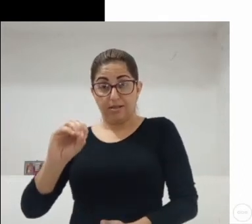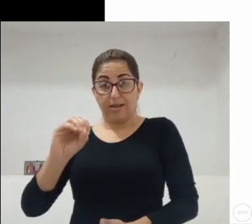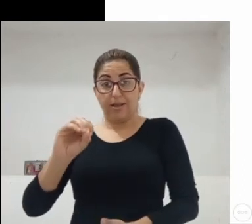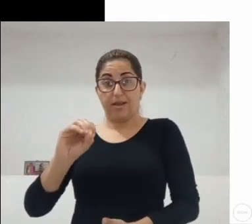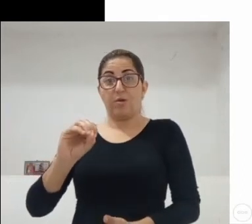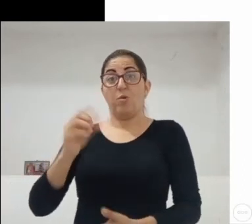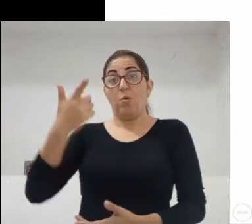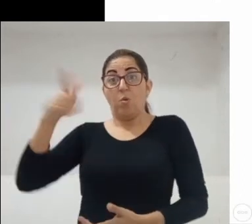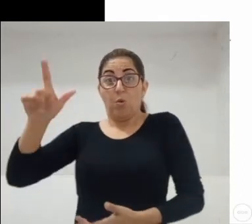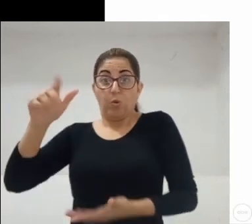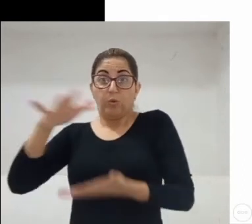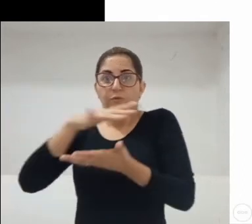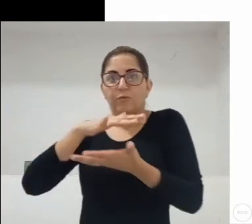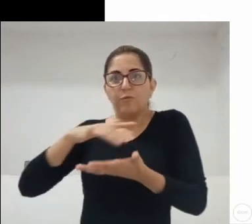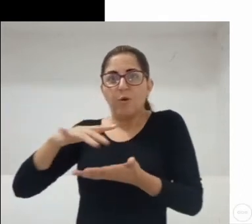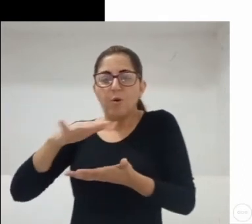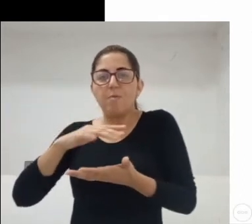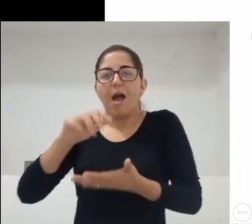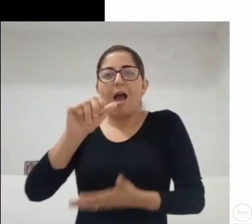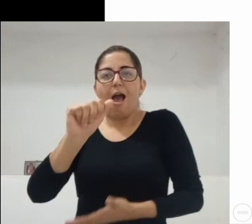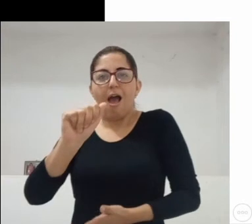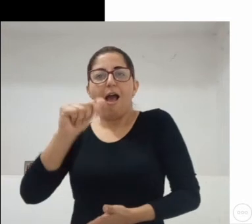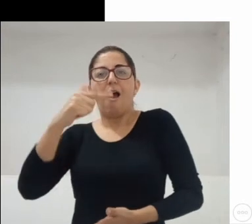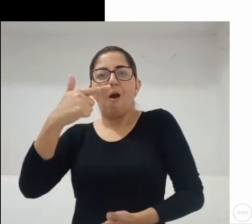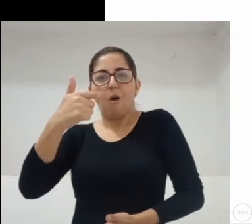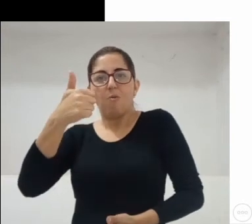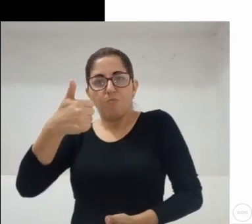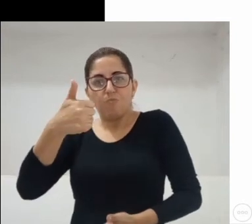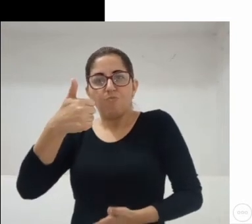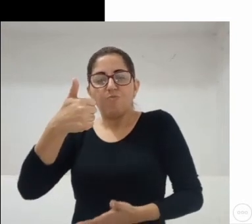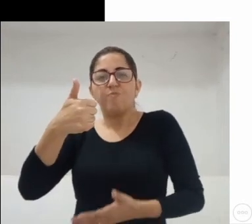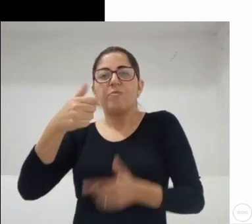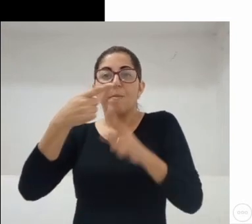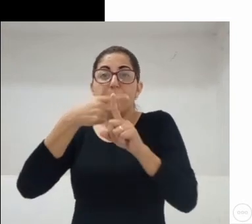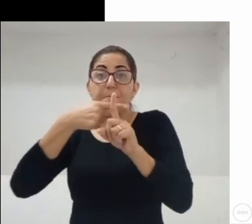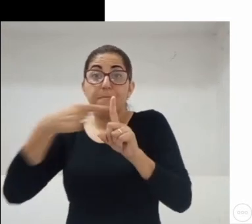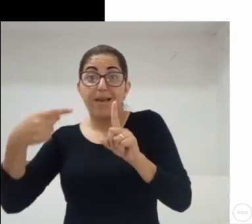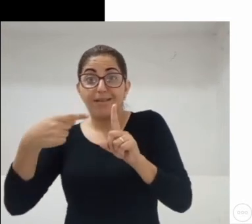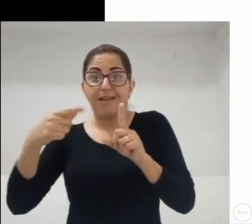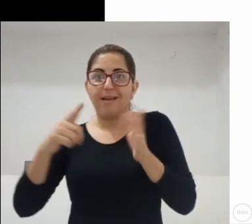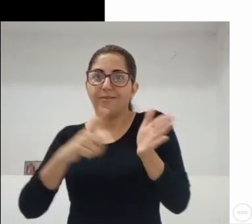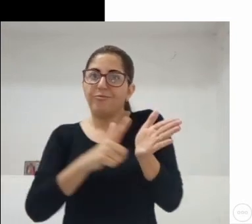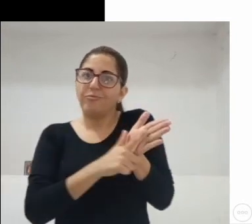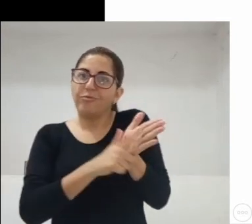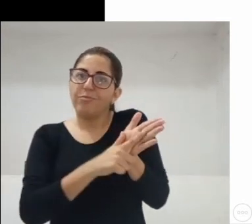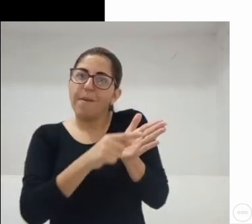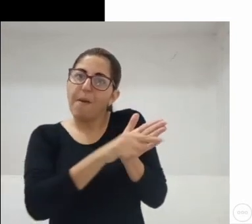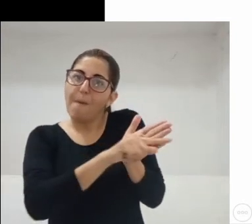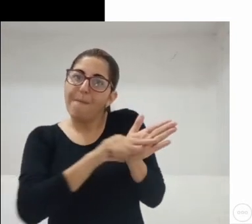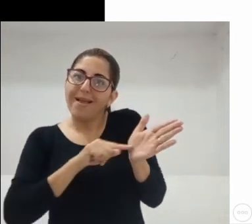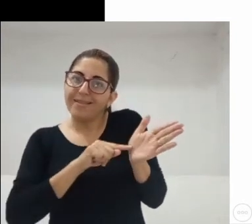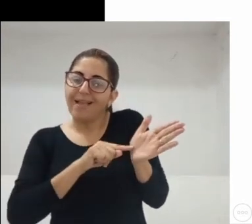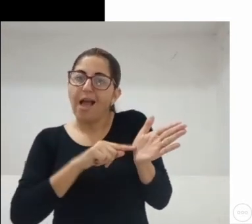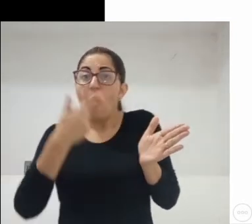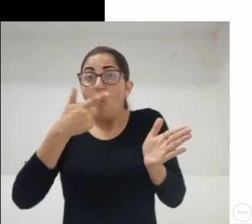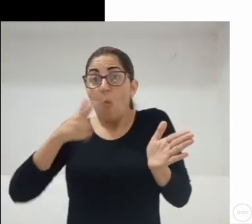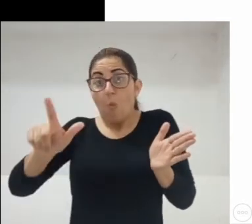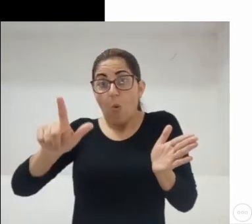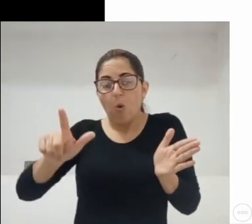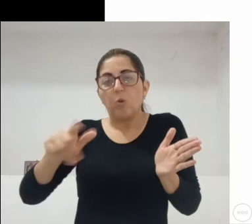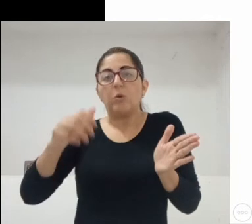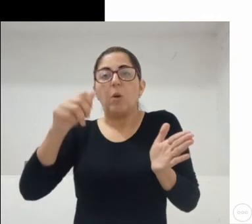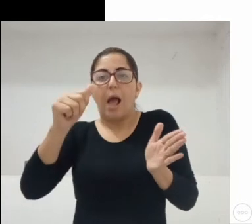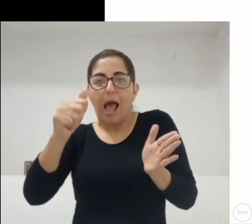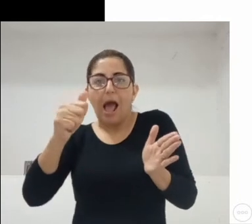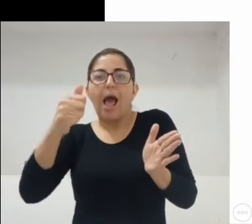maior aqui, o formato A0, o formato A1 vai ser metade dessa folha, A0, o formato